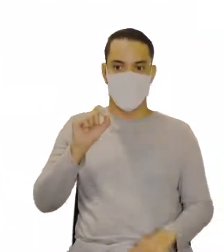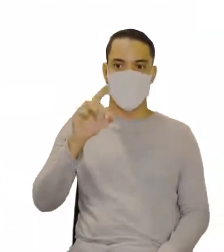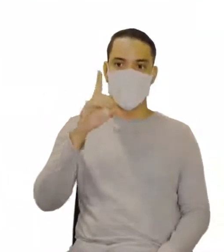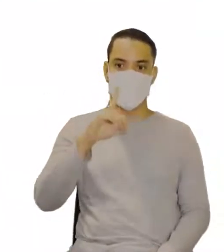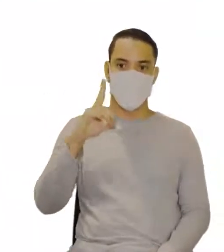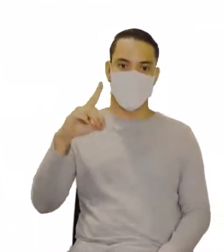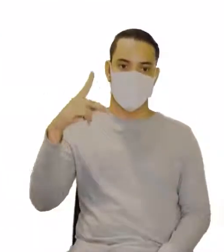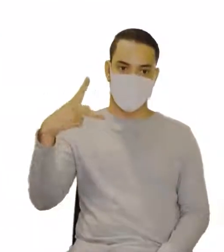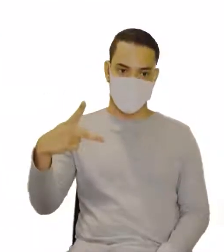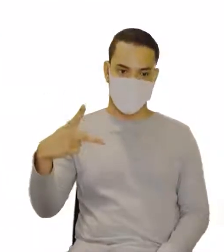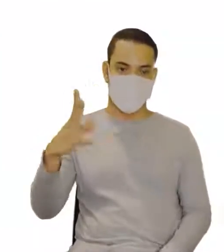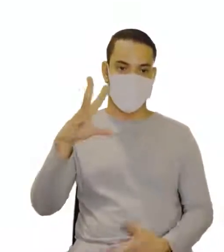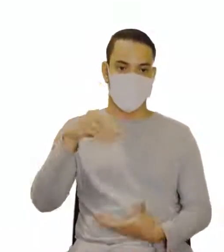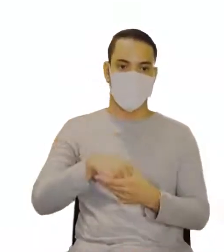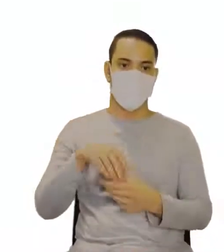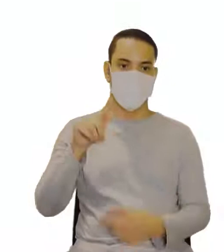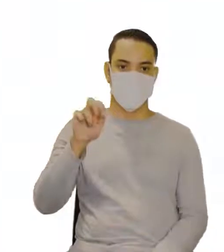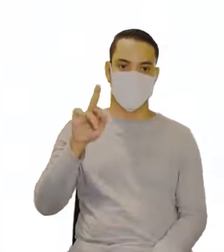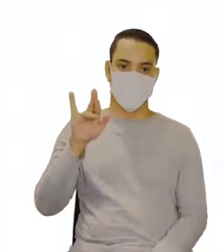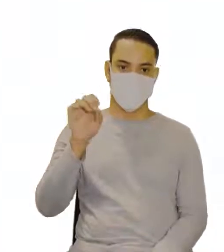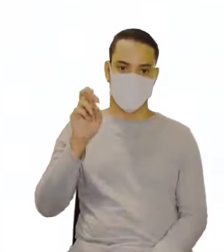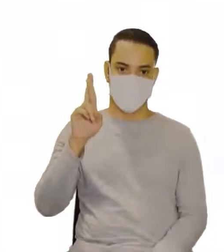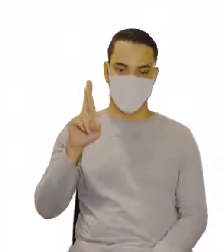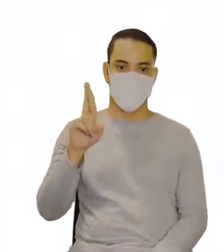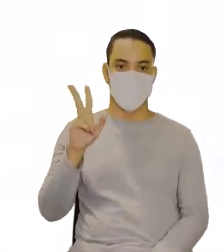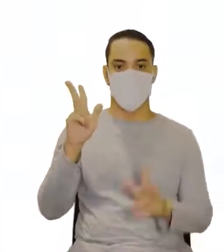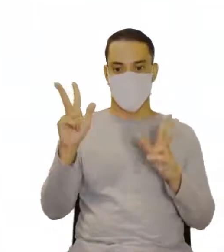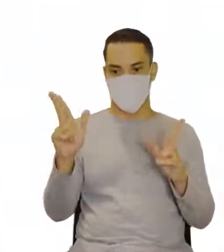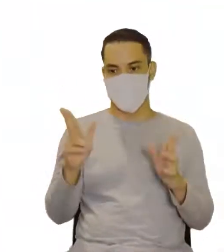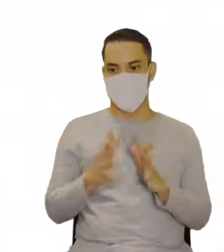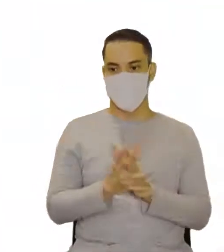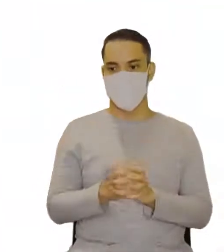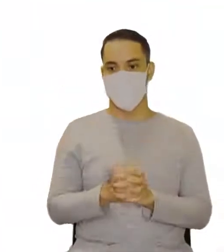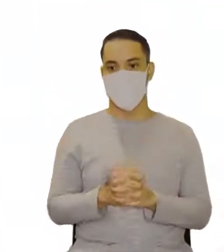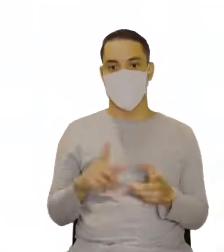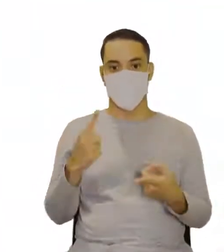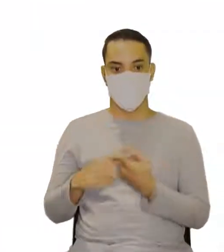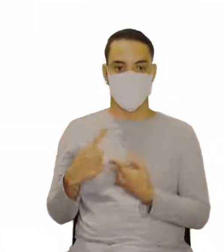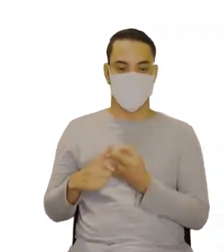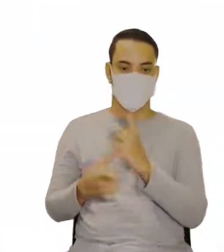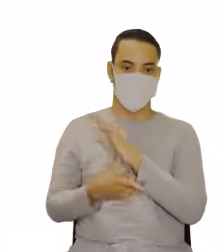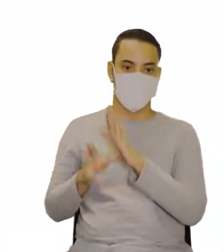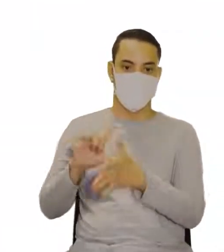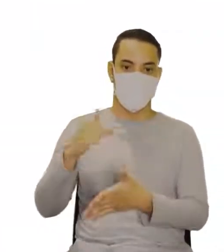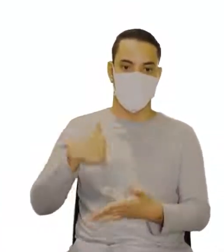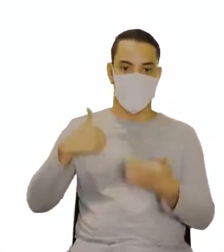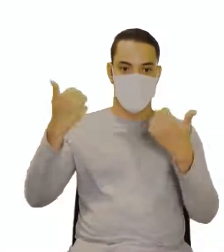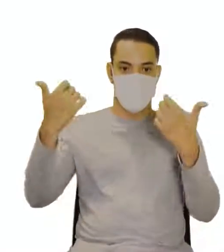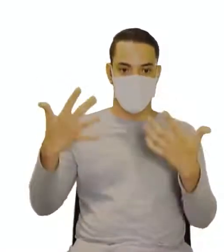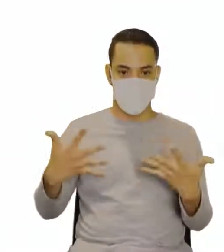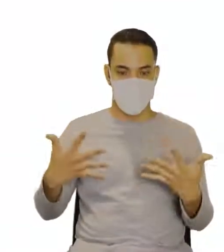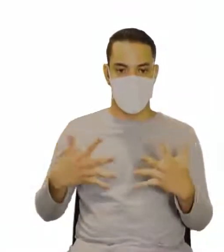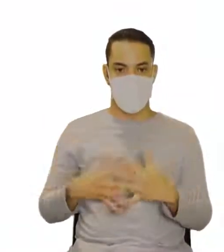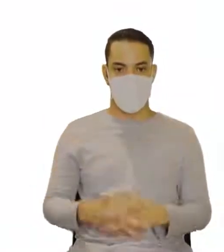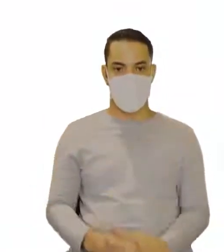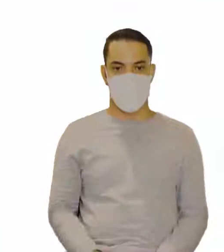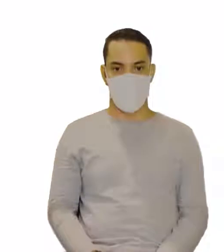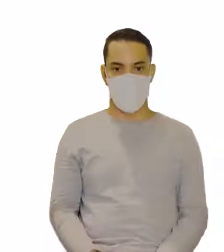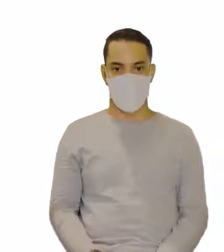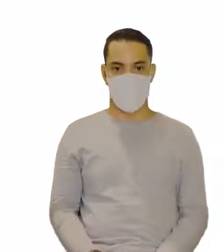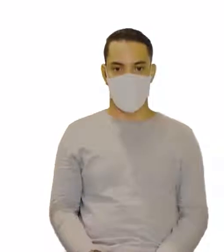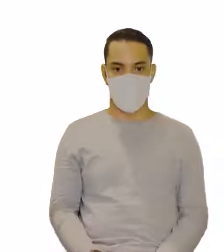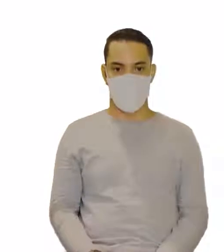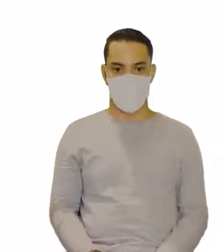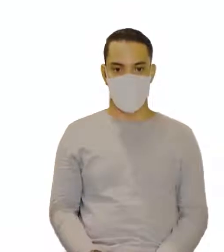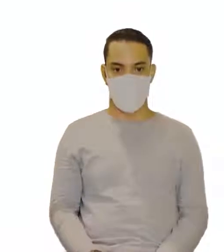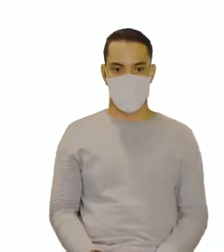DDP do gerador equivalente da mesma forma que nós fizemos para o gerador lá em série também,